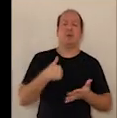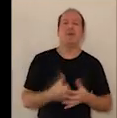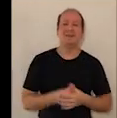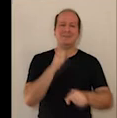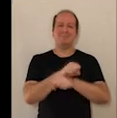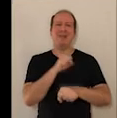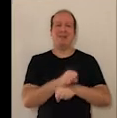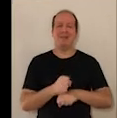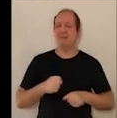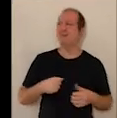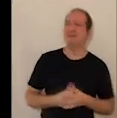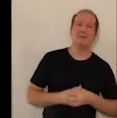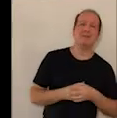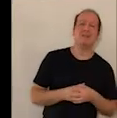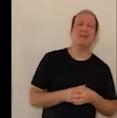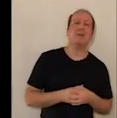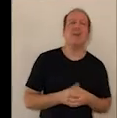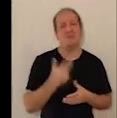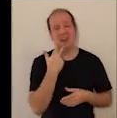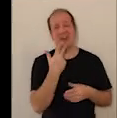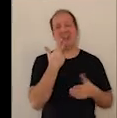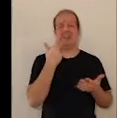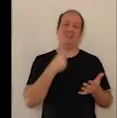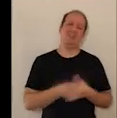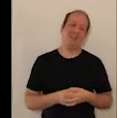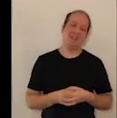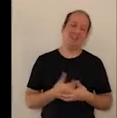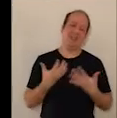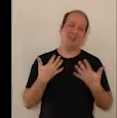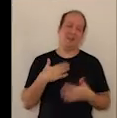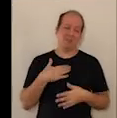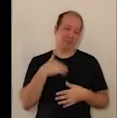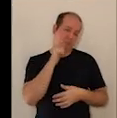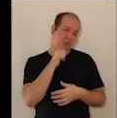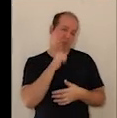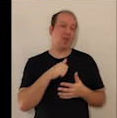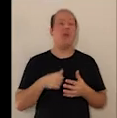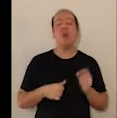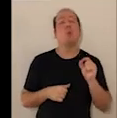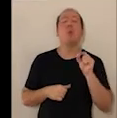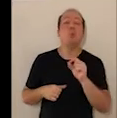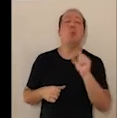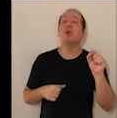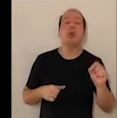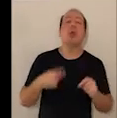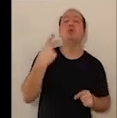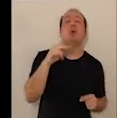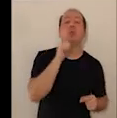espere. Não te disse que... Que minha mulher, minha mulher... O que tem a sua mulher?